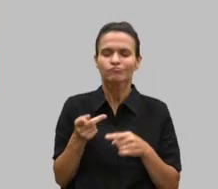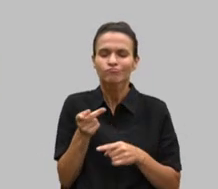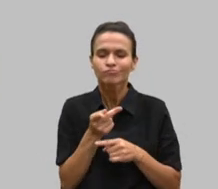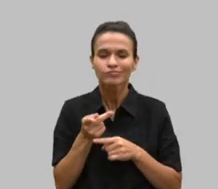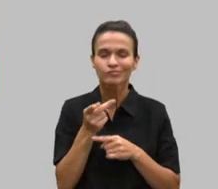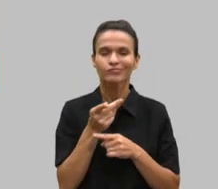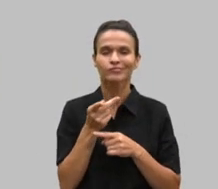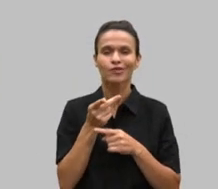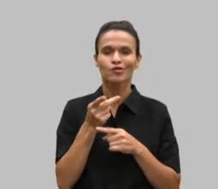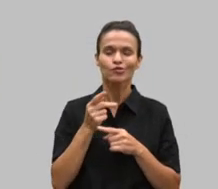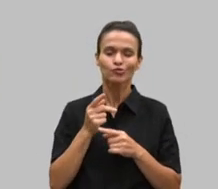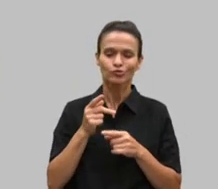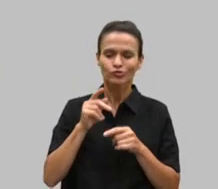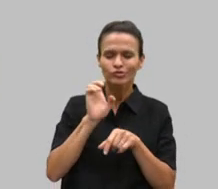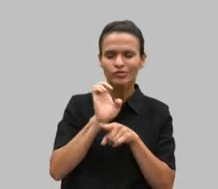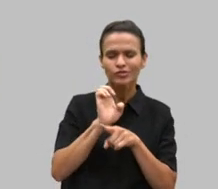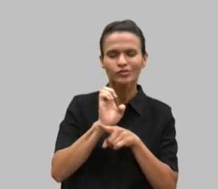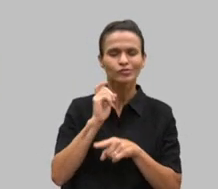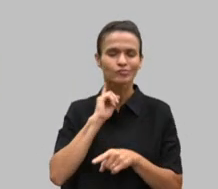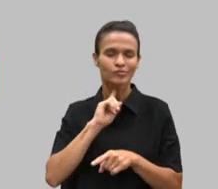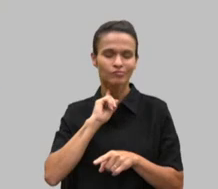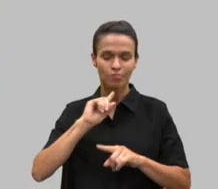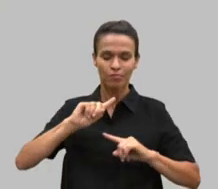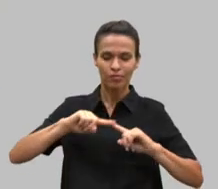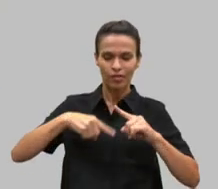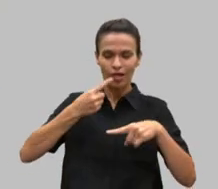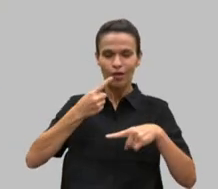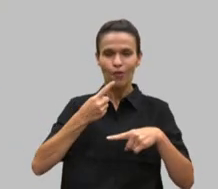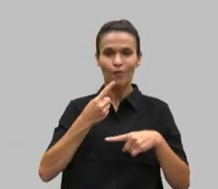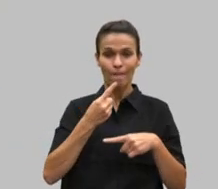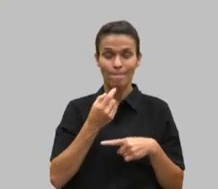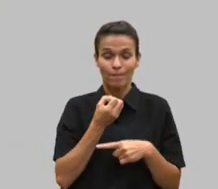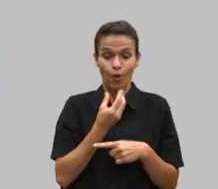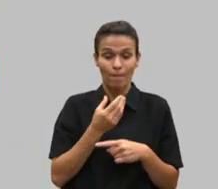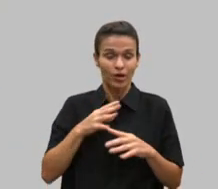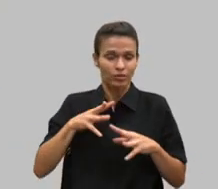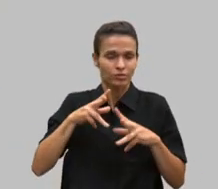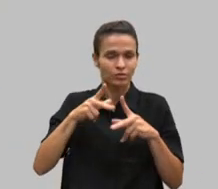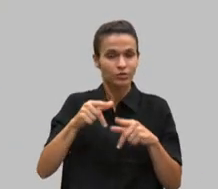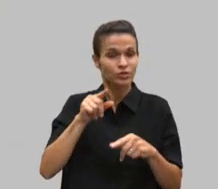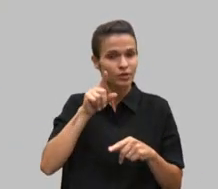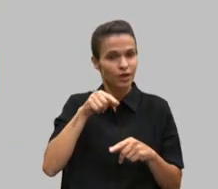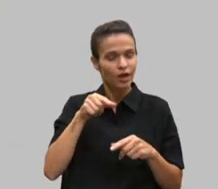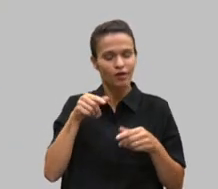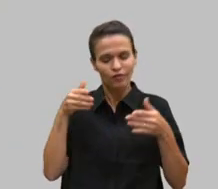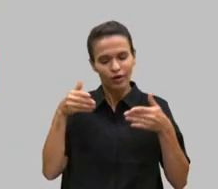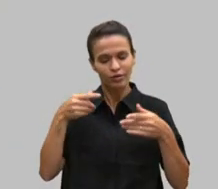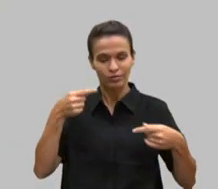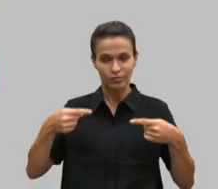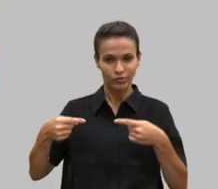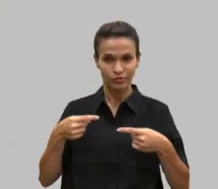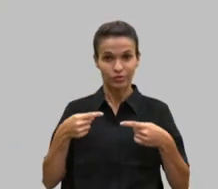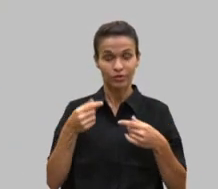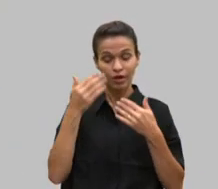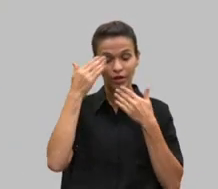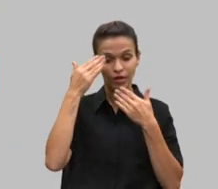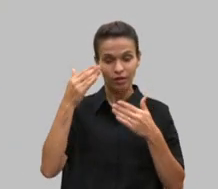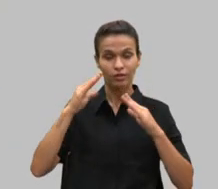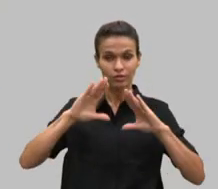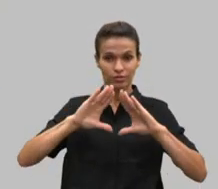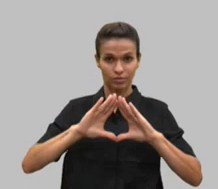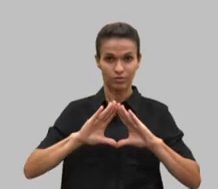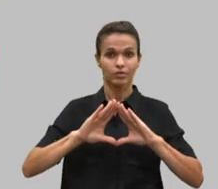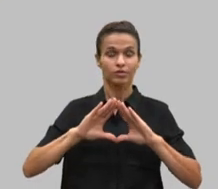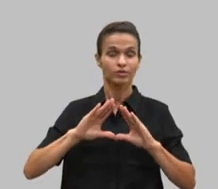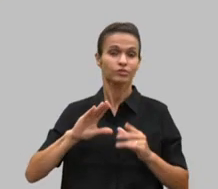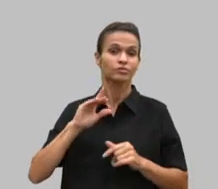a partir da arte do bem comum a política agradeço penhoradamente Assembleia Legislativa do Estado de Minas Gerais